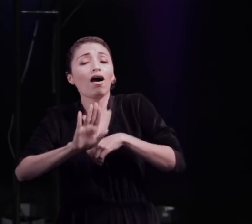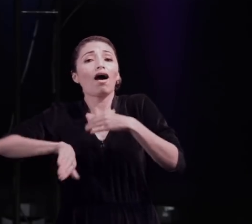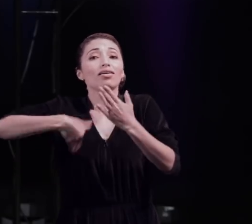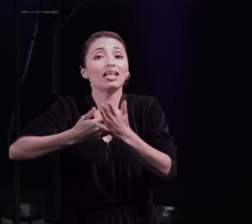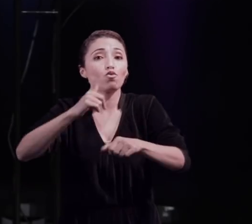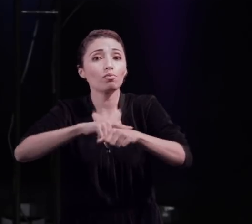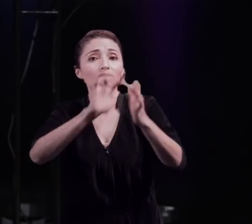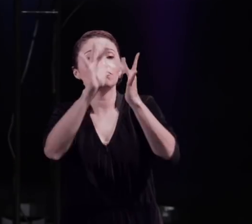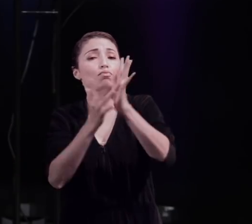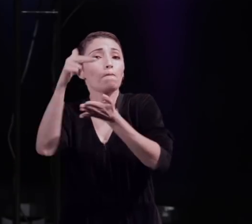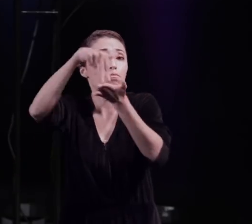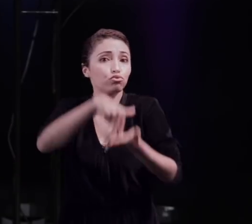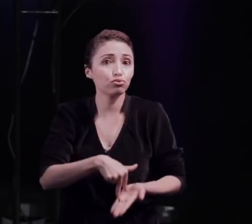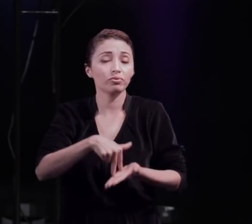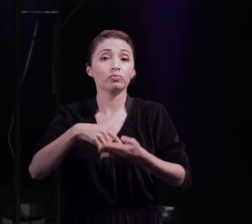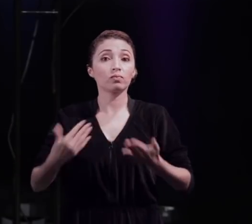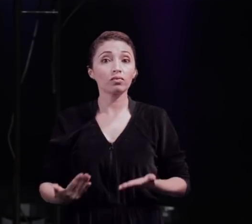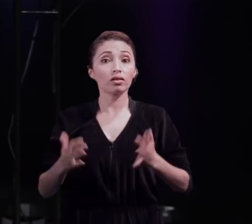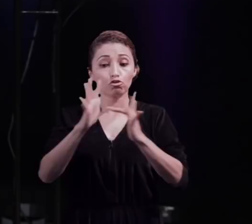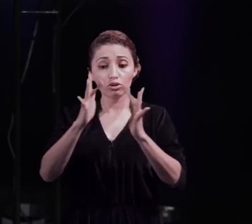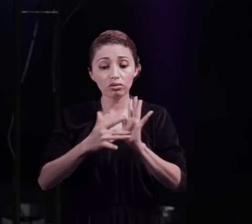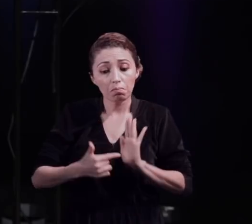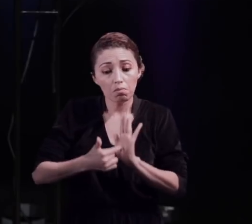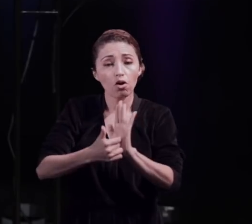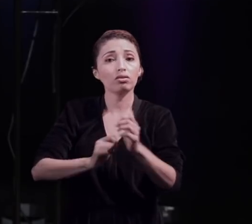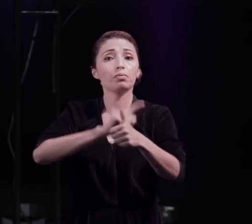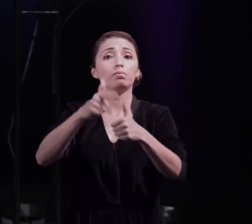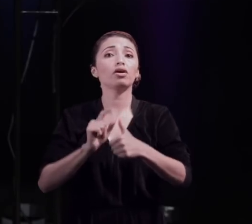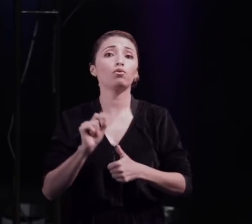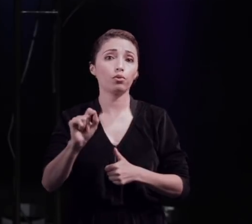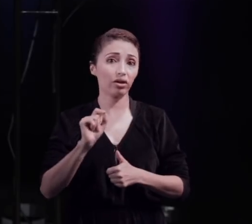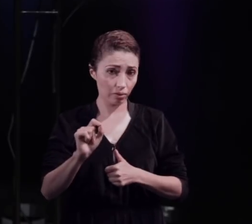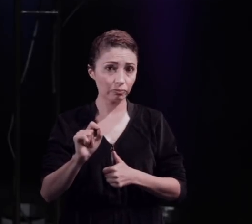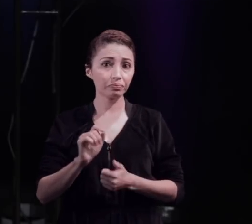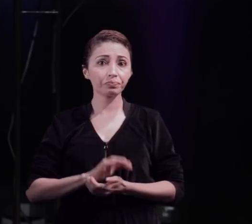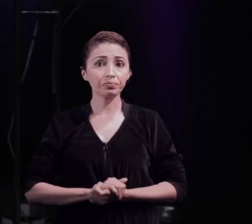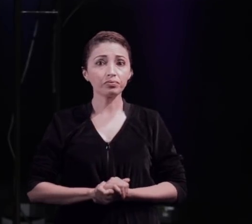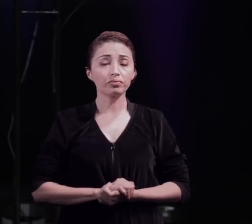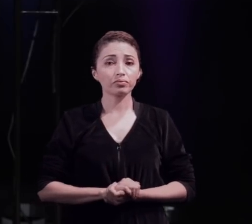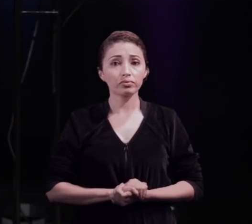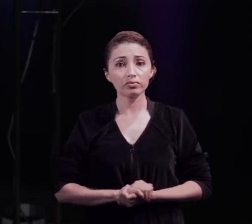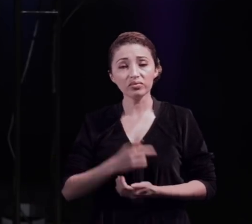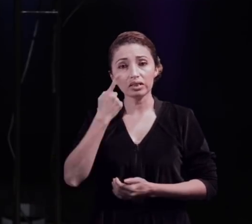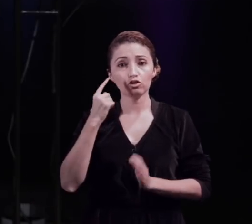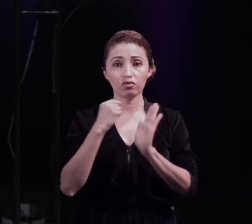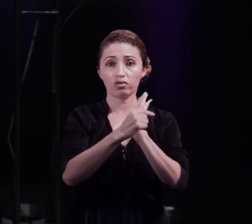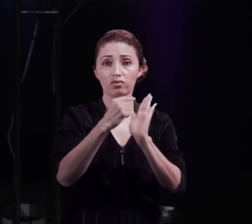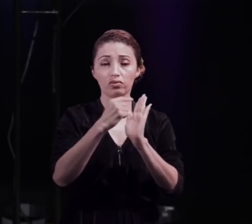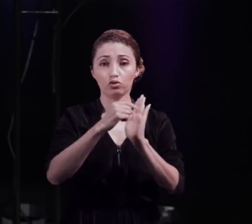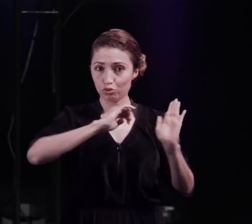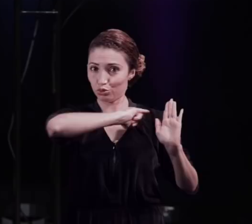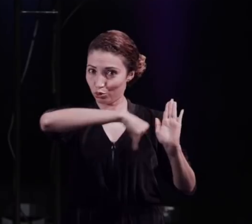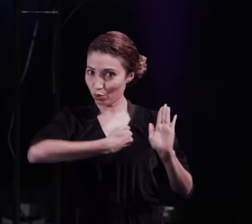volte. Então a primeira revelação que Jesus faz aqui nesse texto está logo